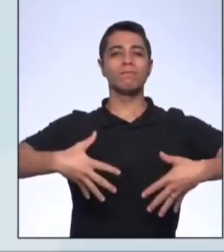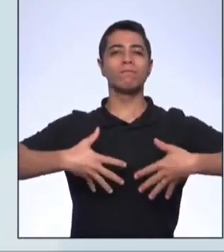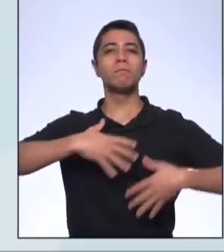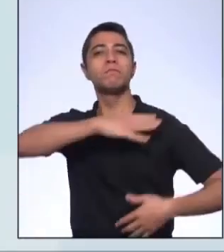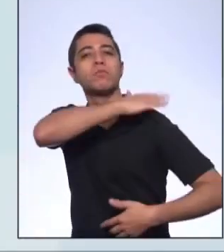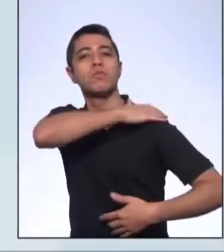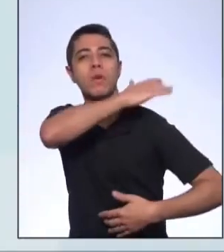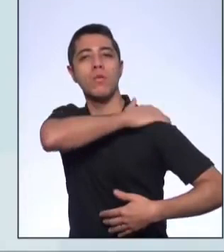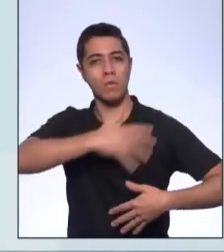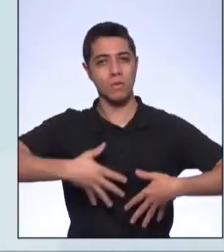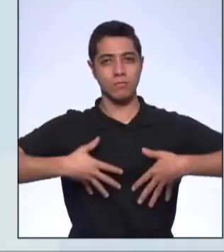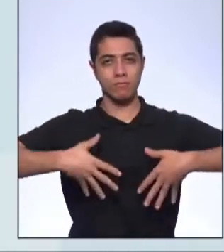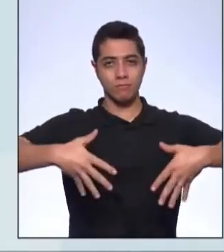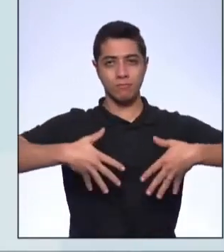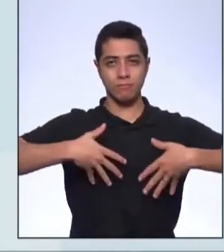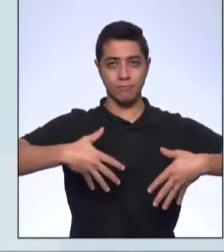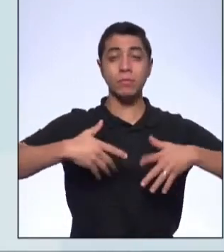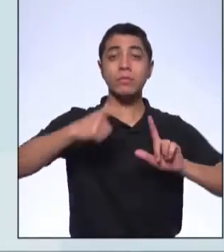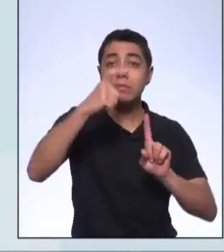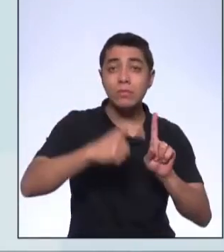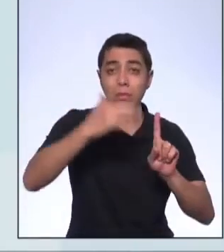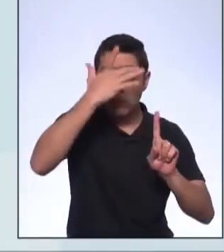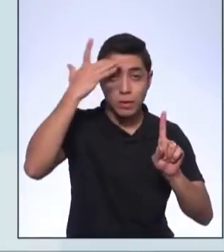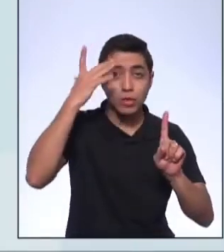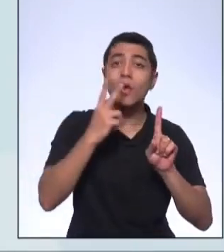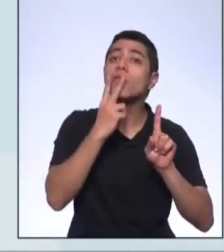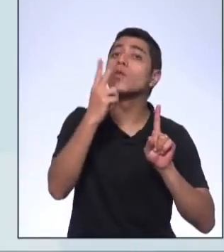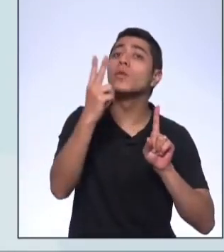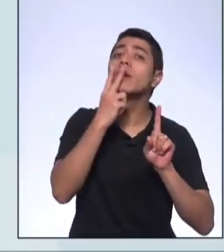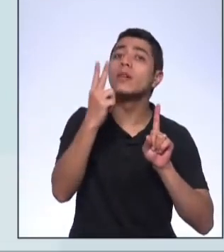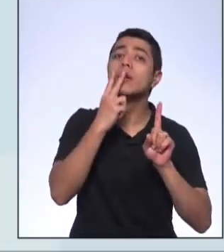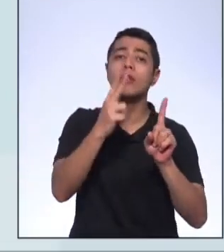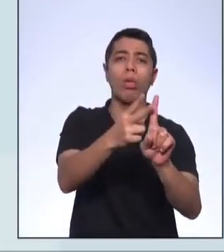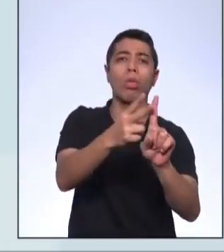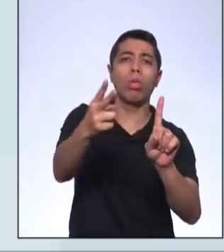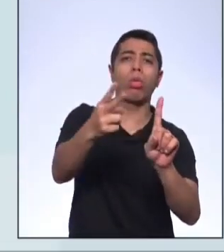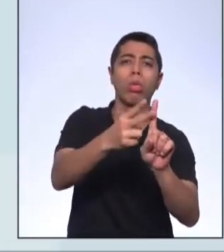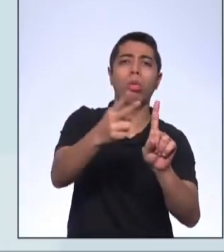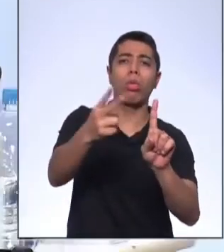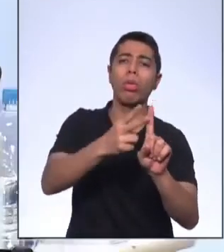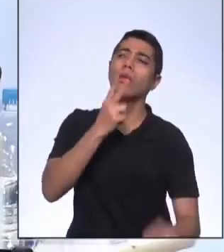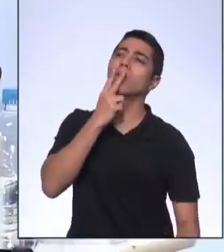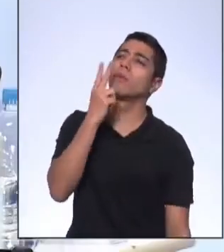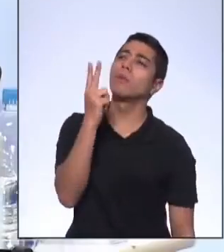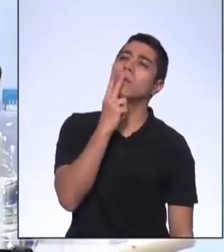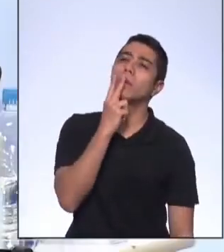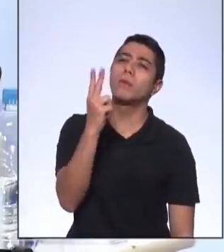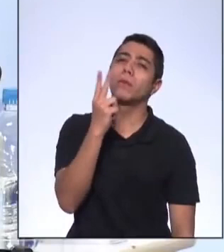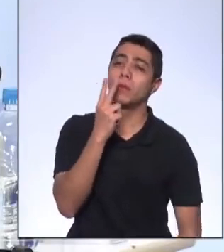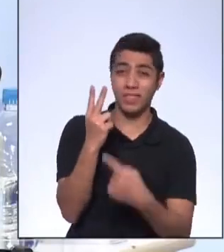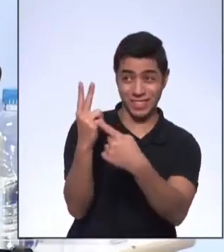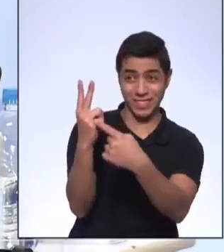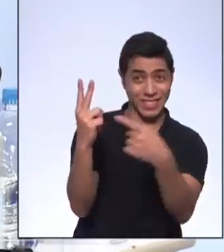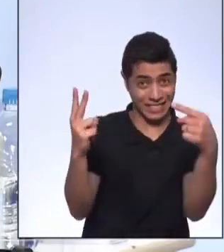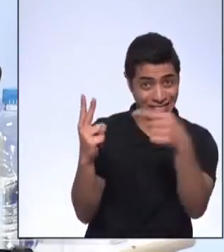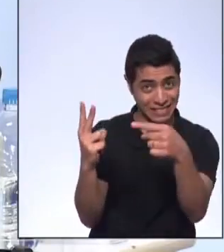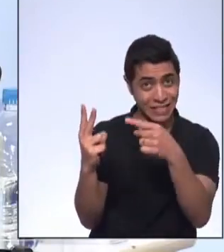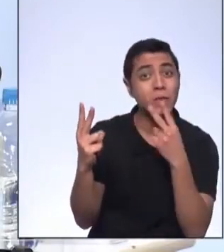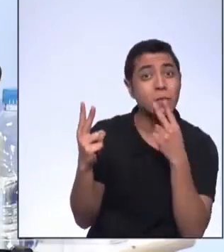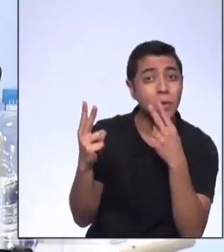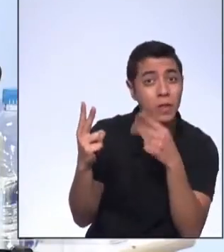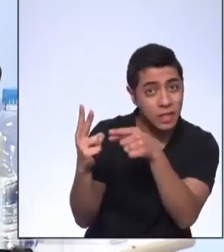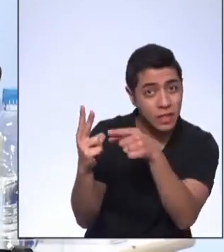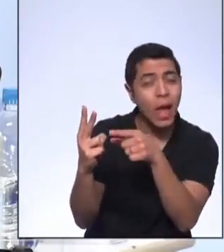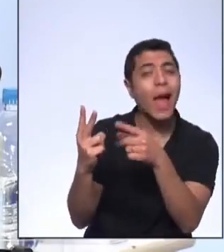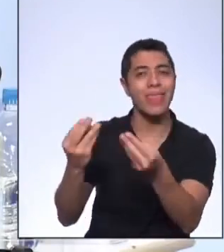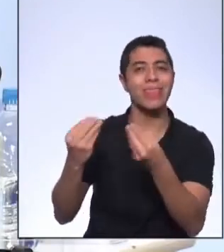né, professora? Porque o fumo, ele é um agente carcinogênico e que ele trabalha nesses 3 estágios. Né? Tem